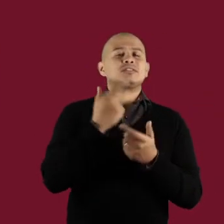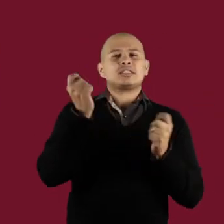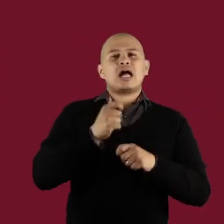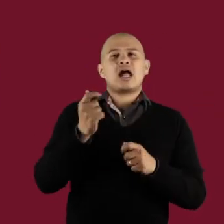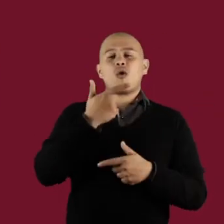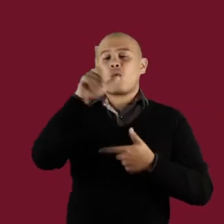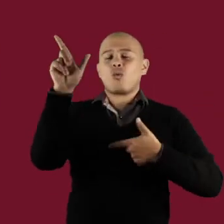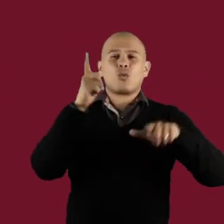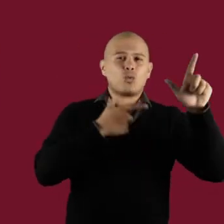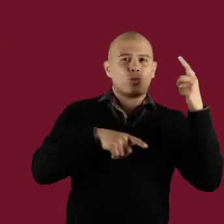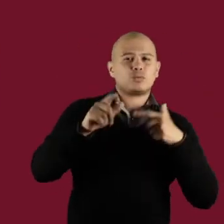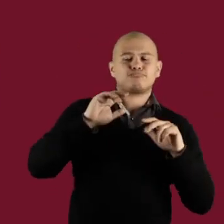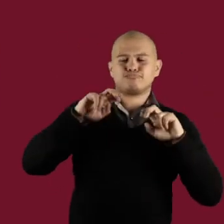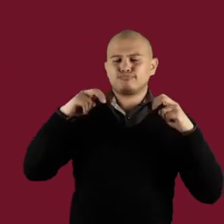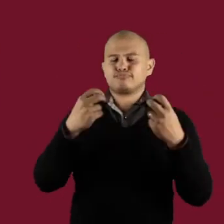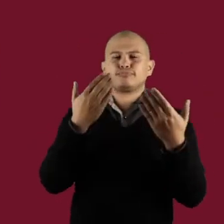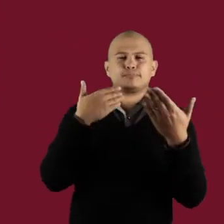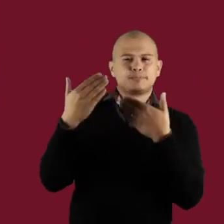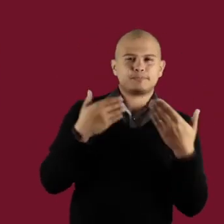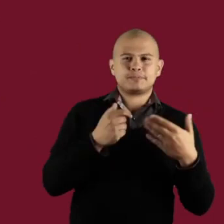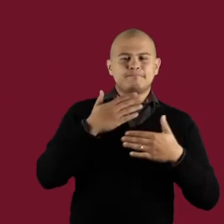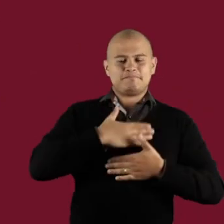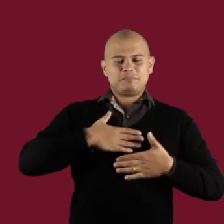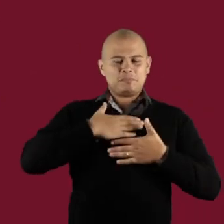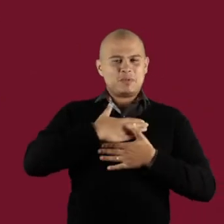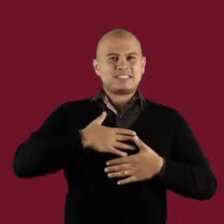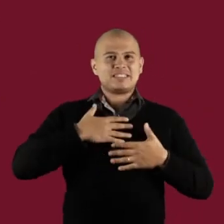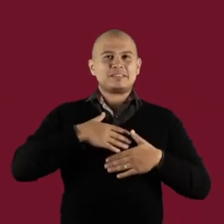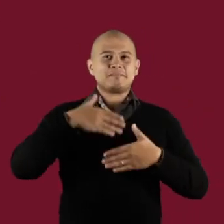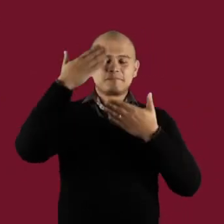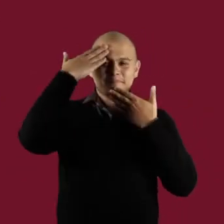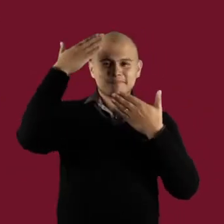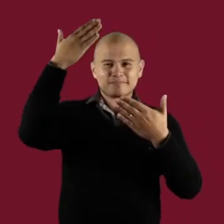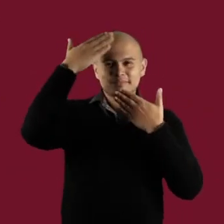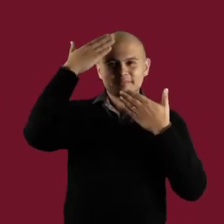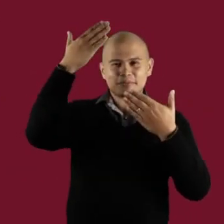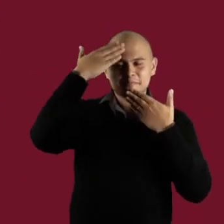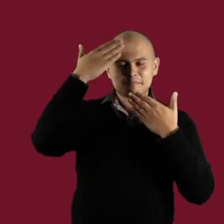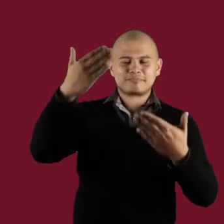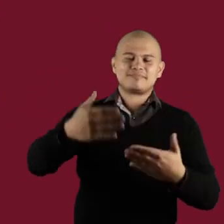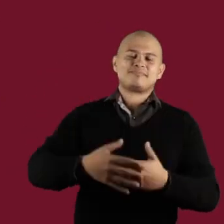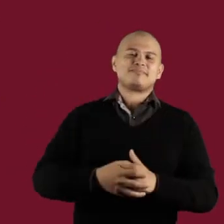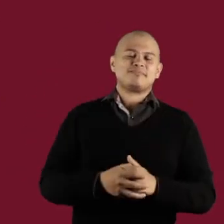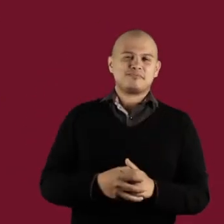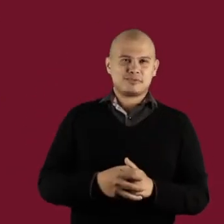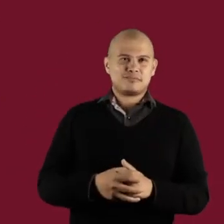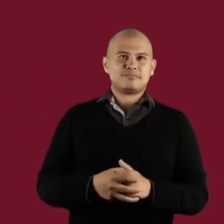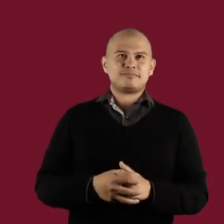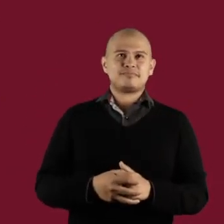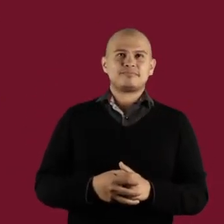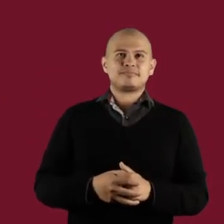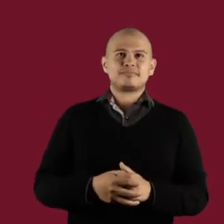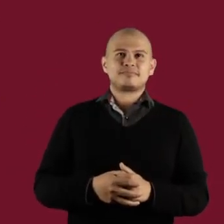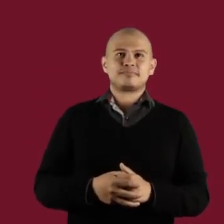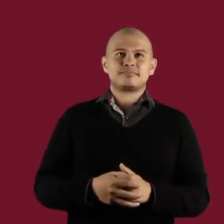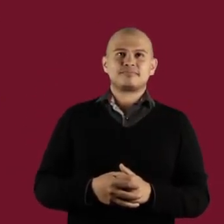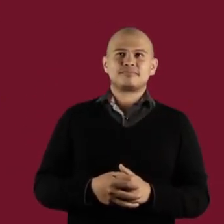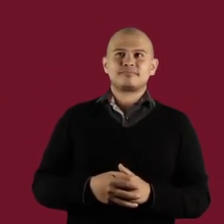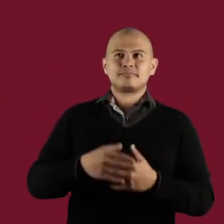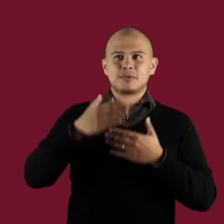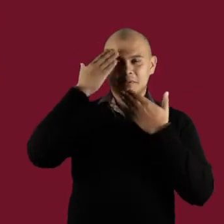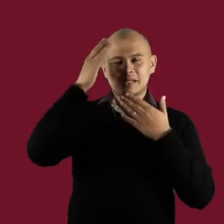prazer. Prazer é nosso, Francis. Muito obrigada. Todo nosso. Muito obrigado pela oportunidade. Obrigado, Emily.